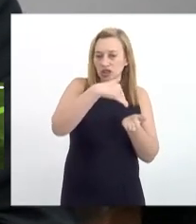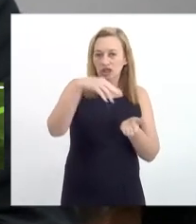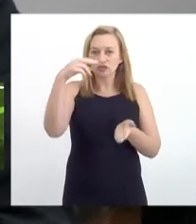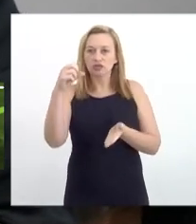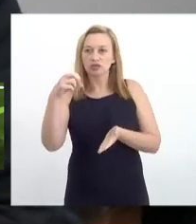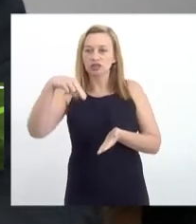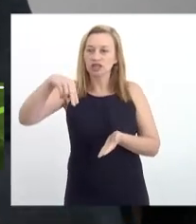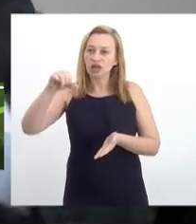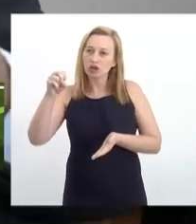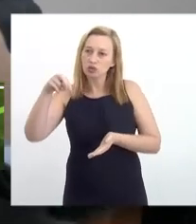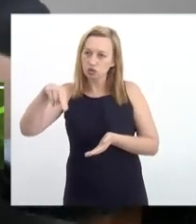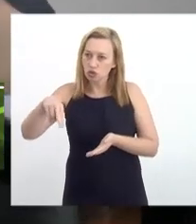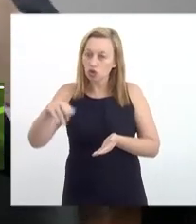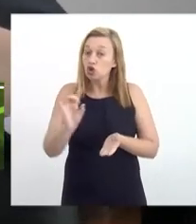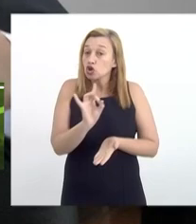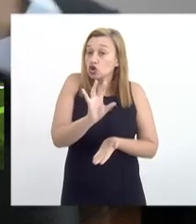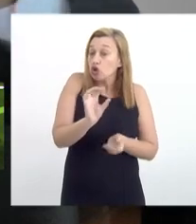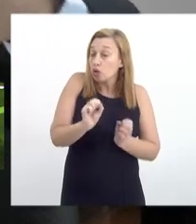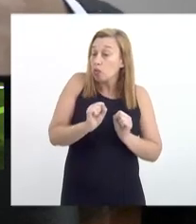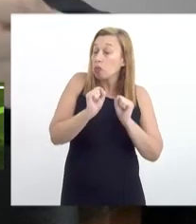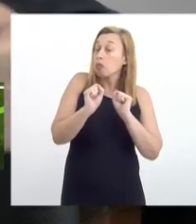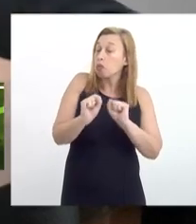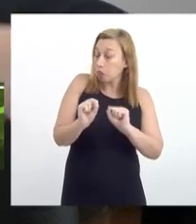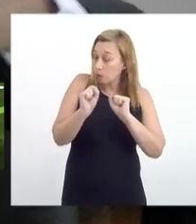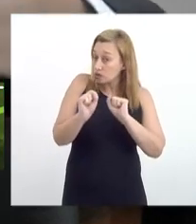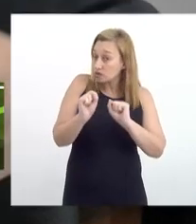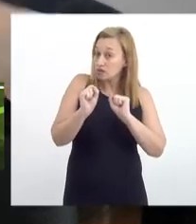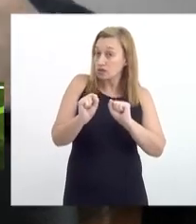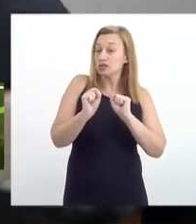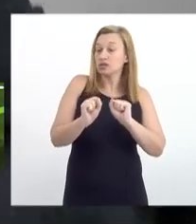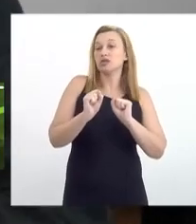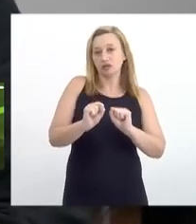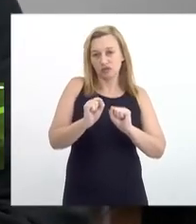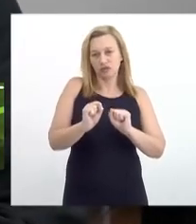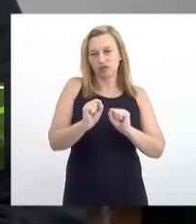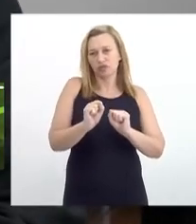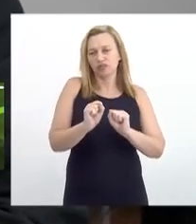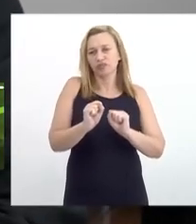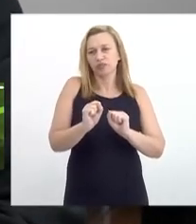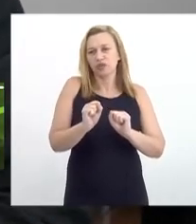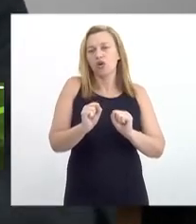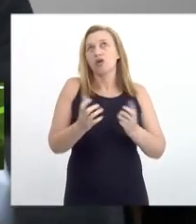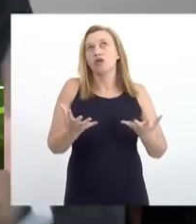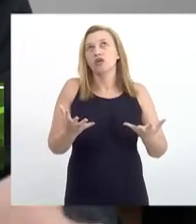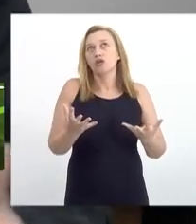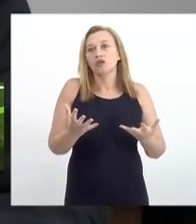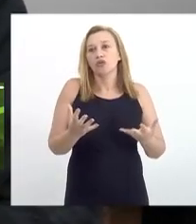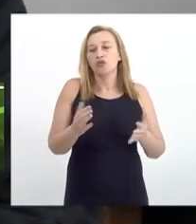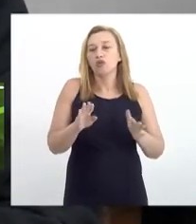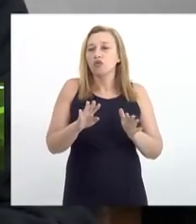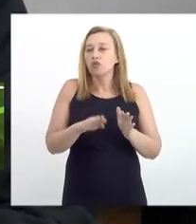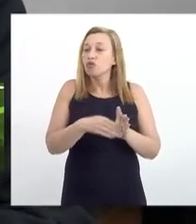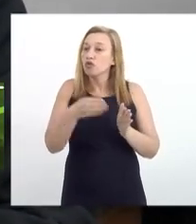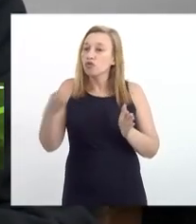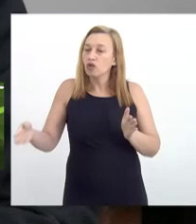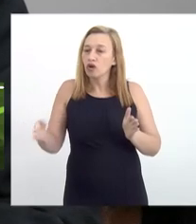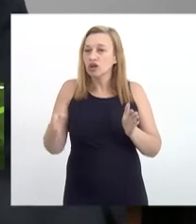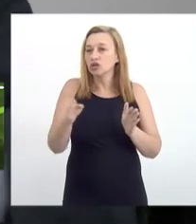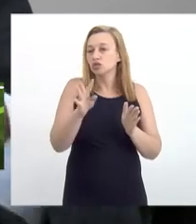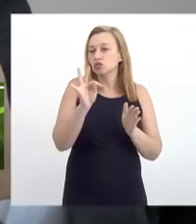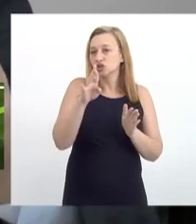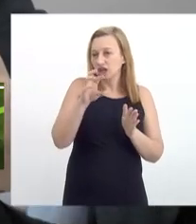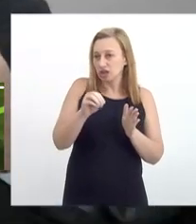Rocha de que poderá ser admitido como fora do teto de despesas primárias,